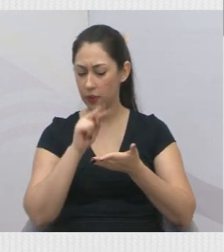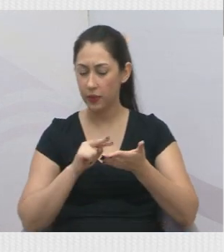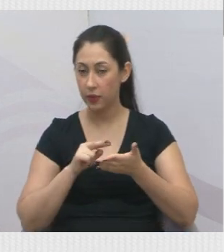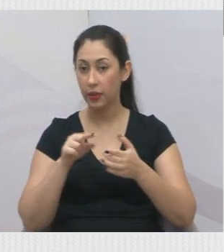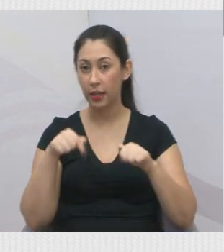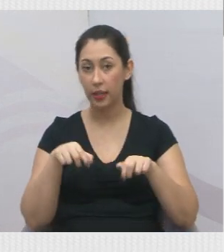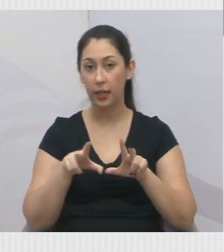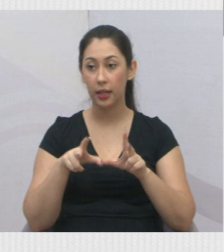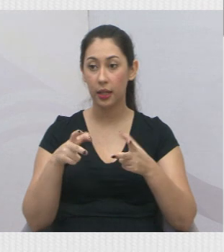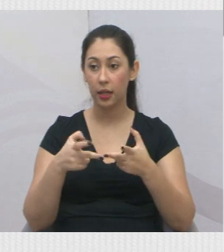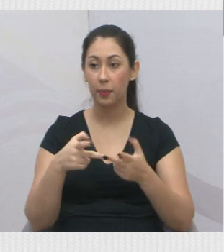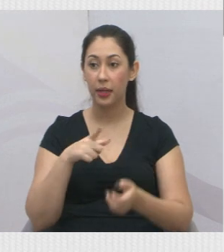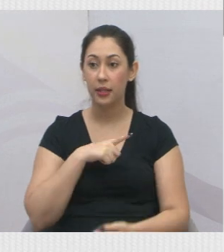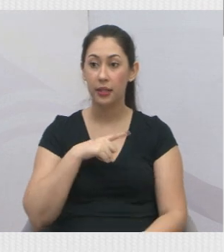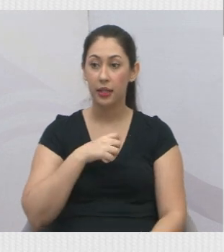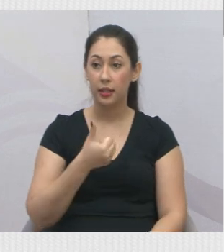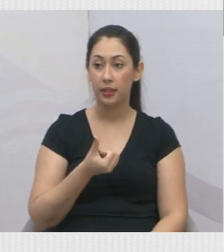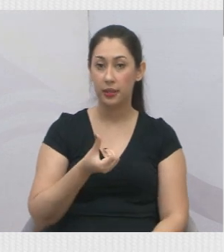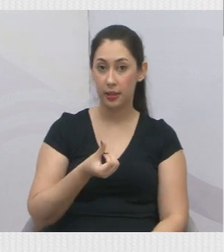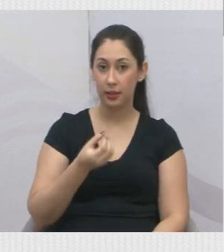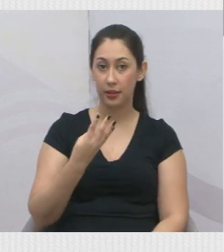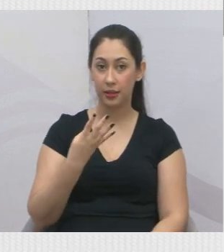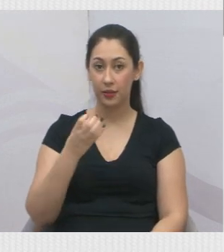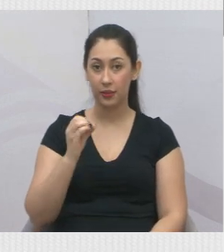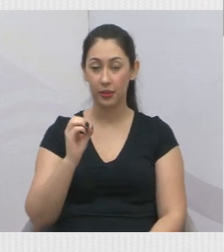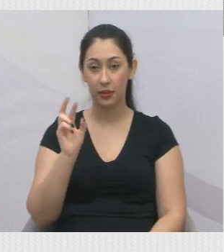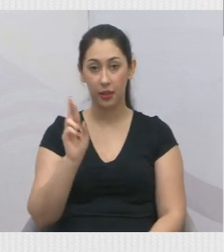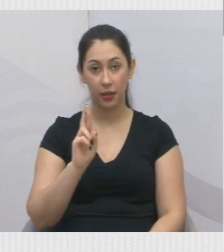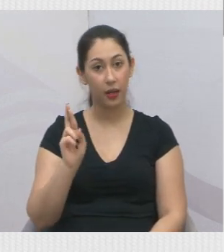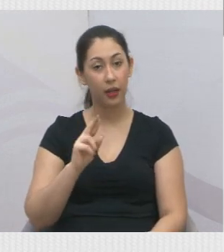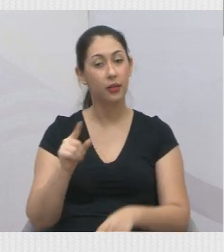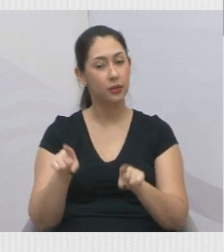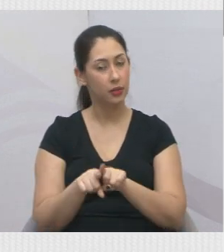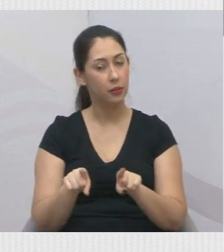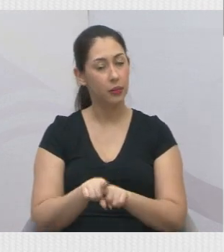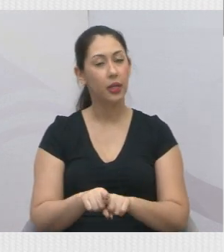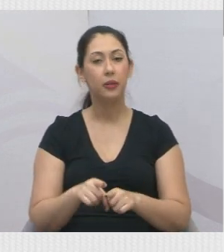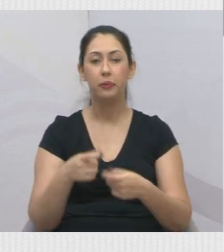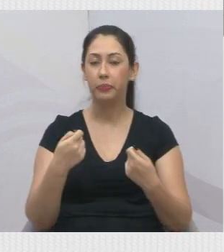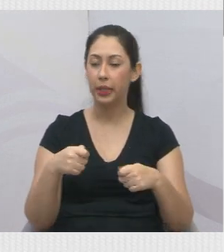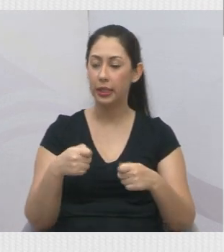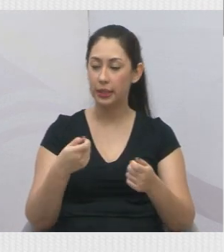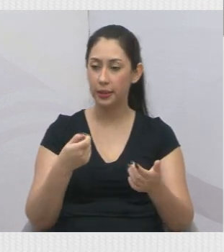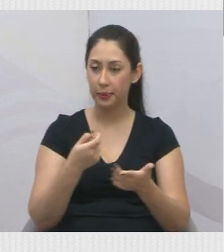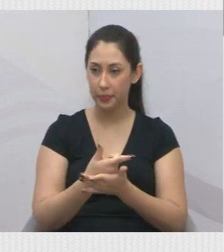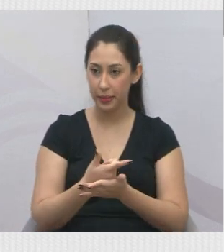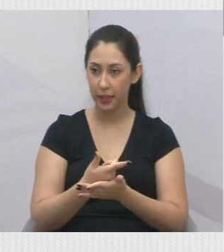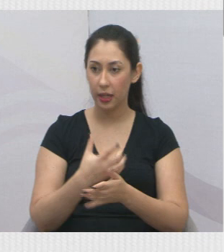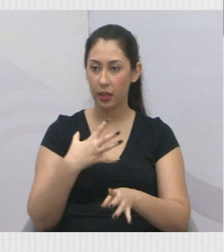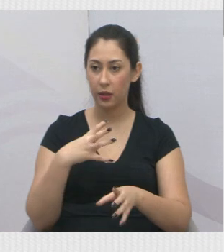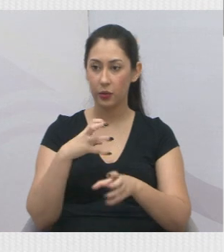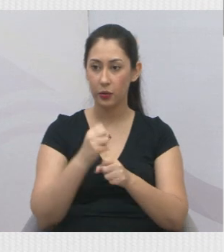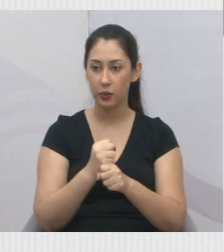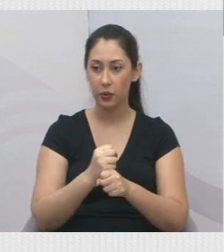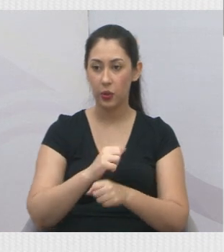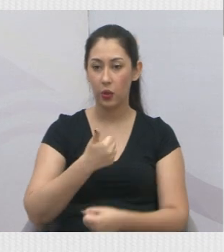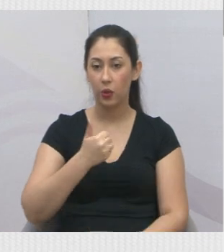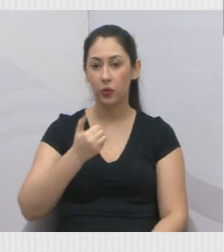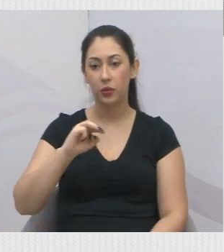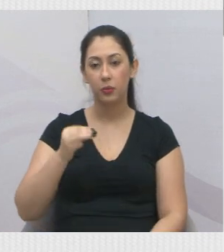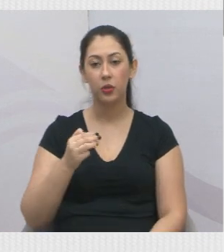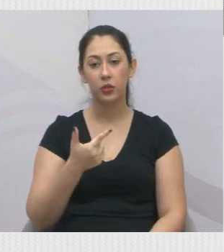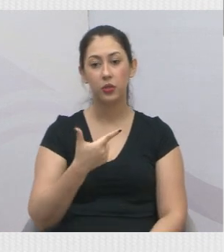essa casa tem R$ 640,00 também pendente ainda, não processado, para ser pago. Totando R$